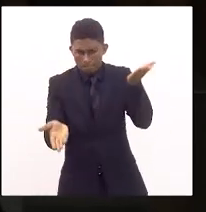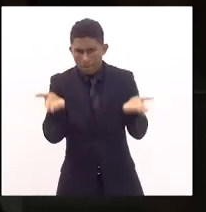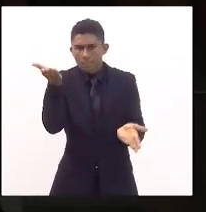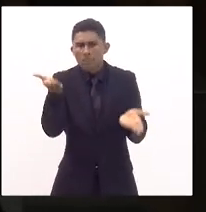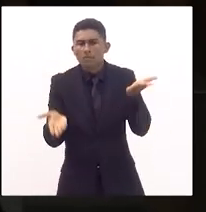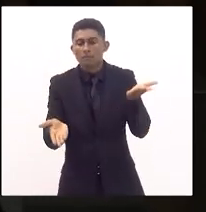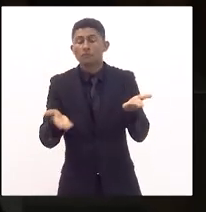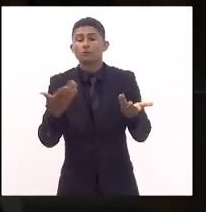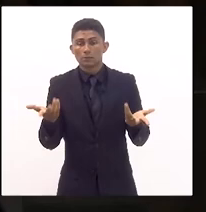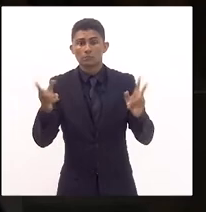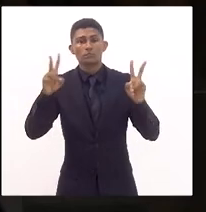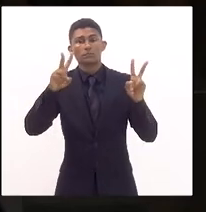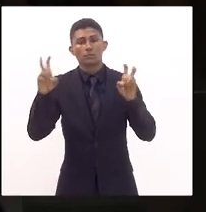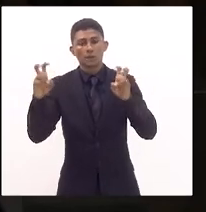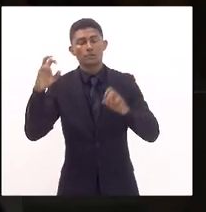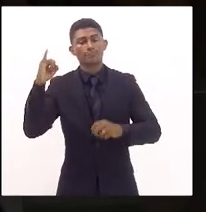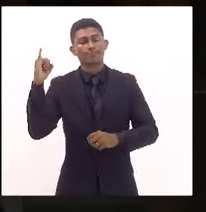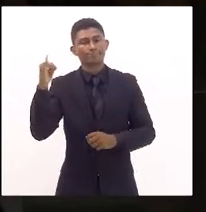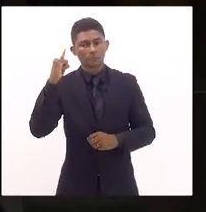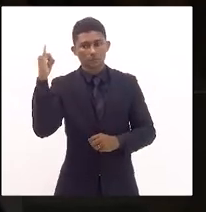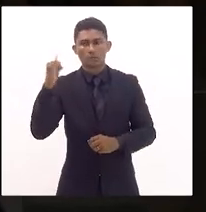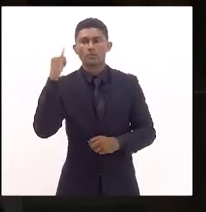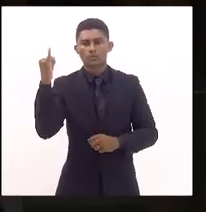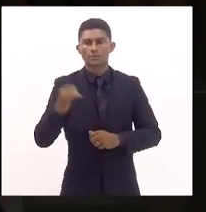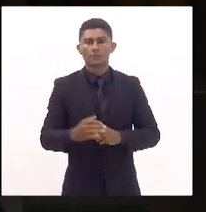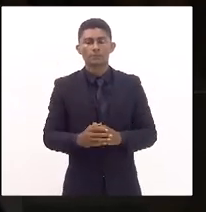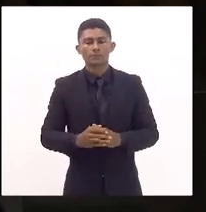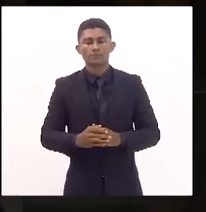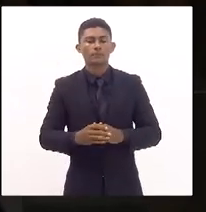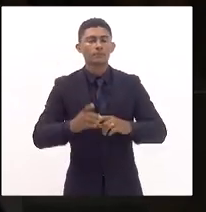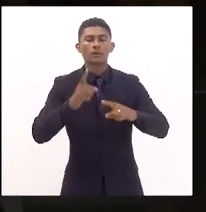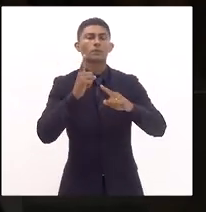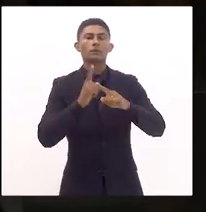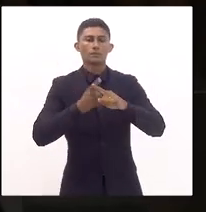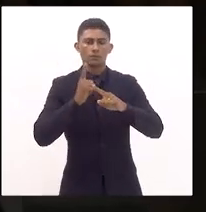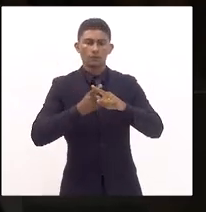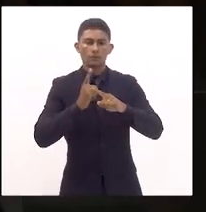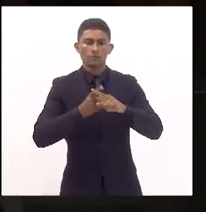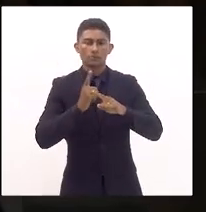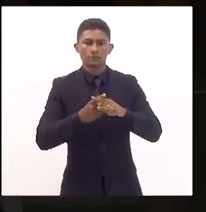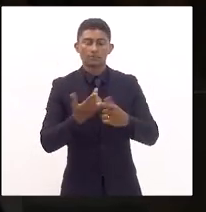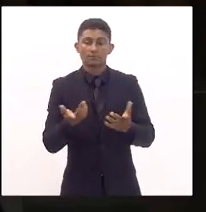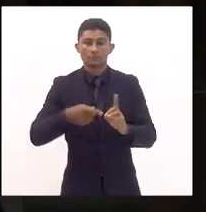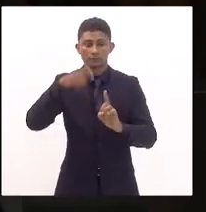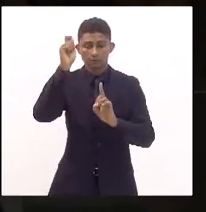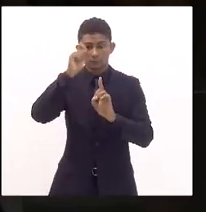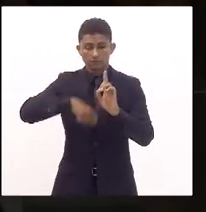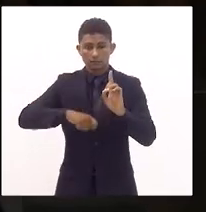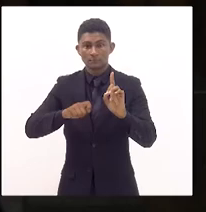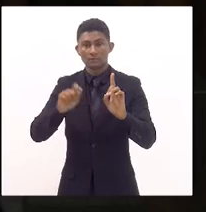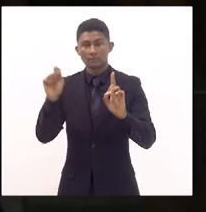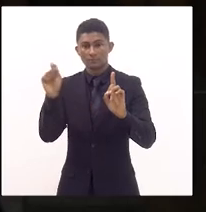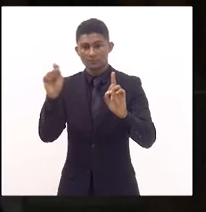relevante, principalmente quando o mês de agosto